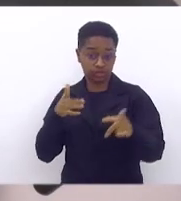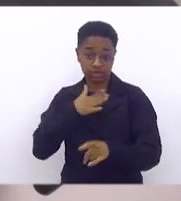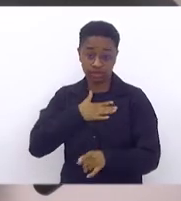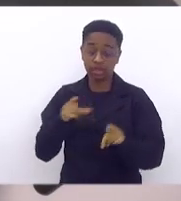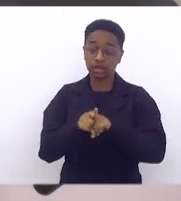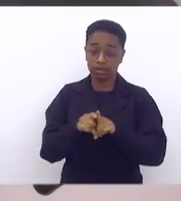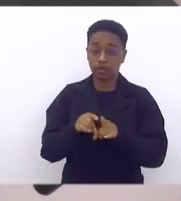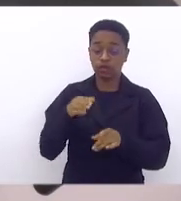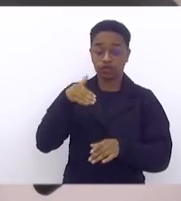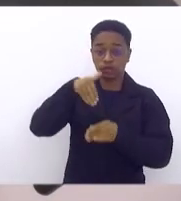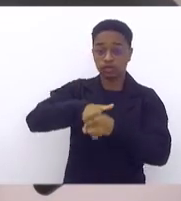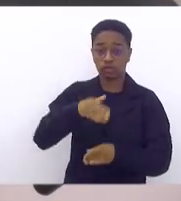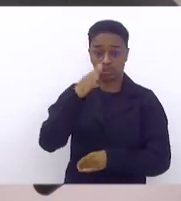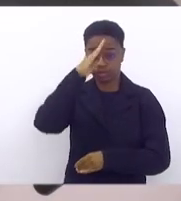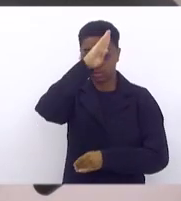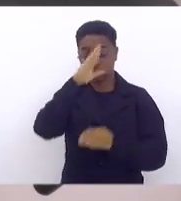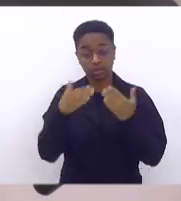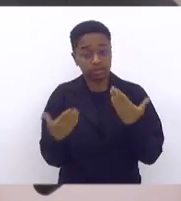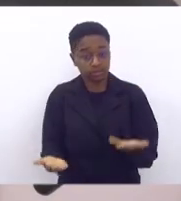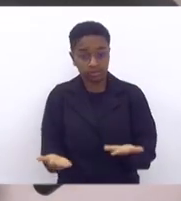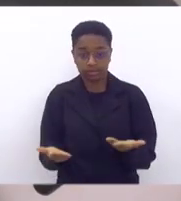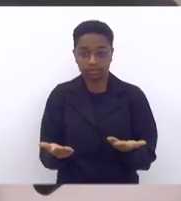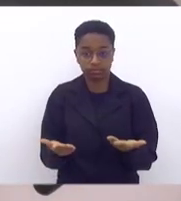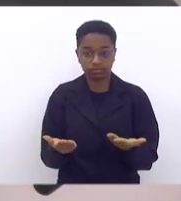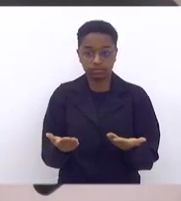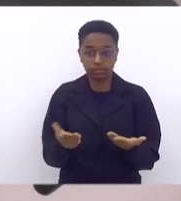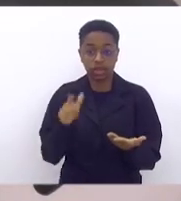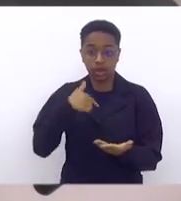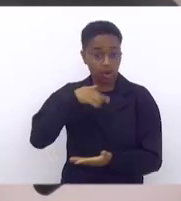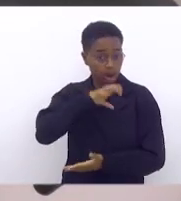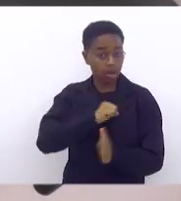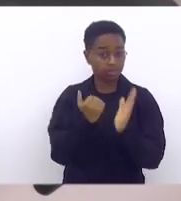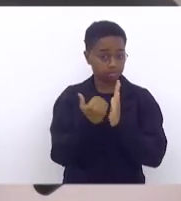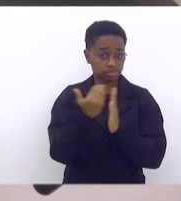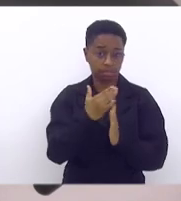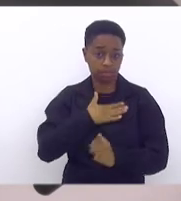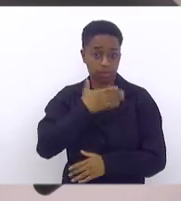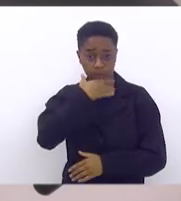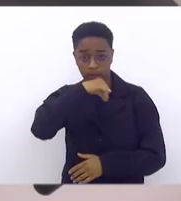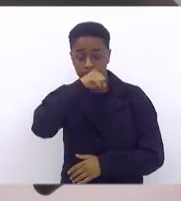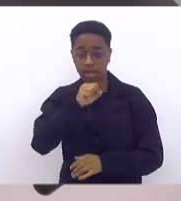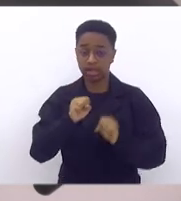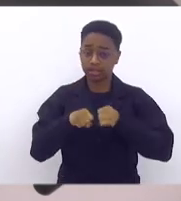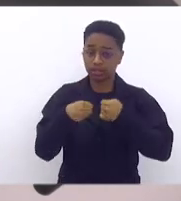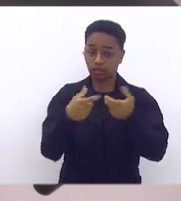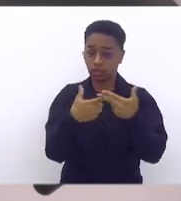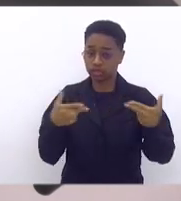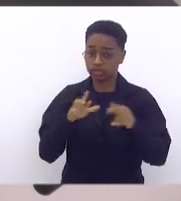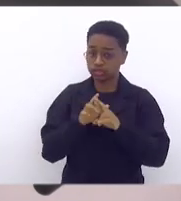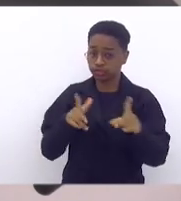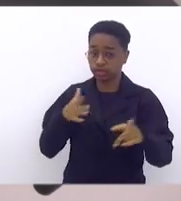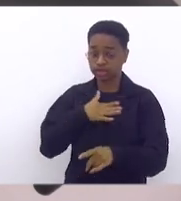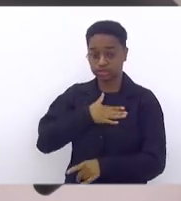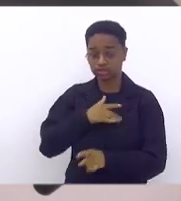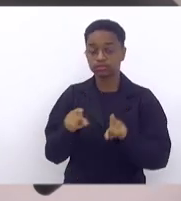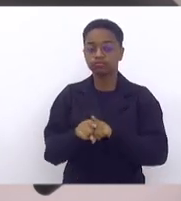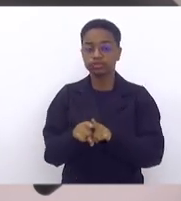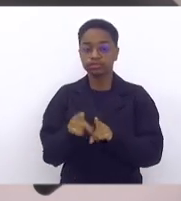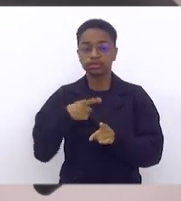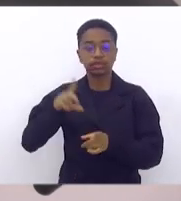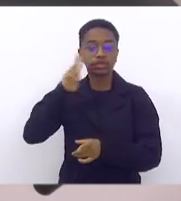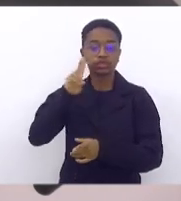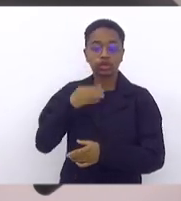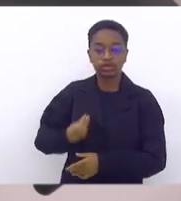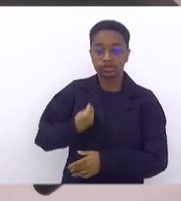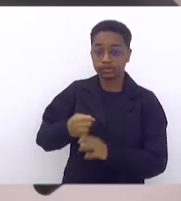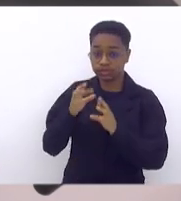no presidente Bolsonaro. Então, assim, e é a pessoa que eu mais amo no mundo, tá? Meu pai é um homem negro que defende coisas diferentes de mim, que teve uma história de vida